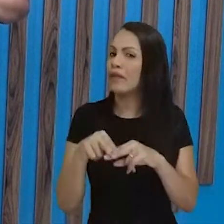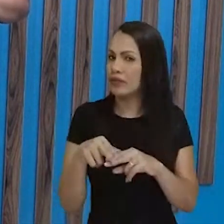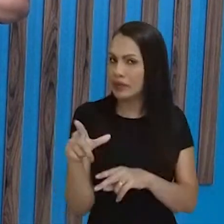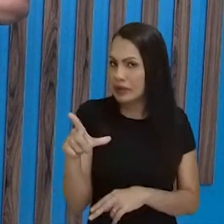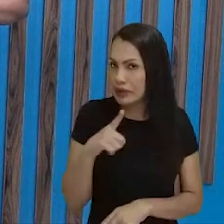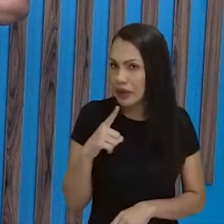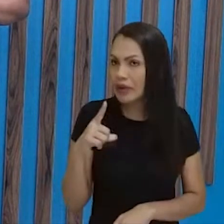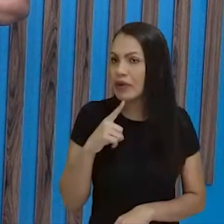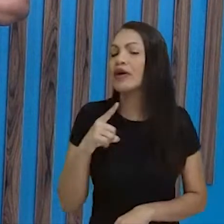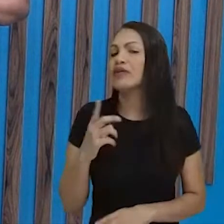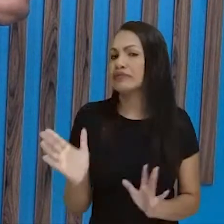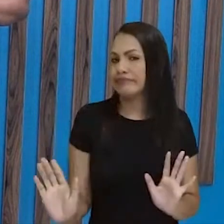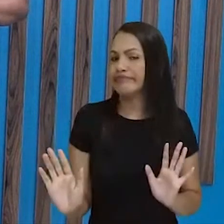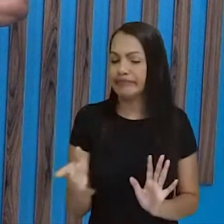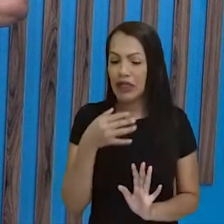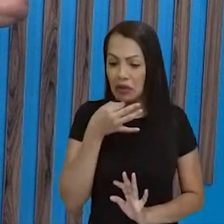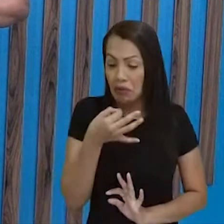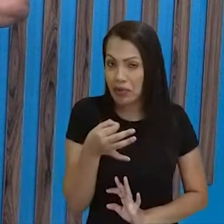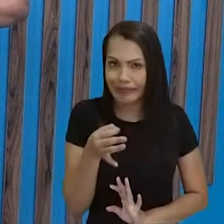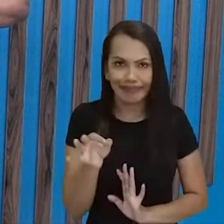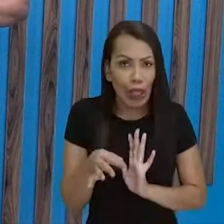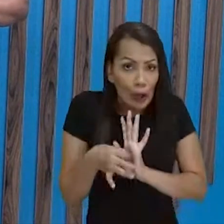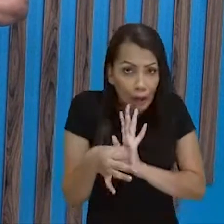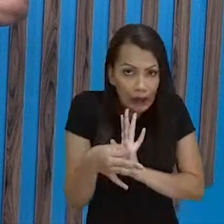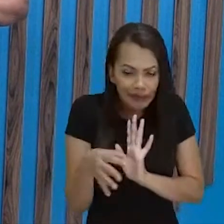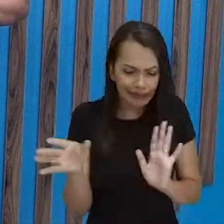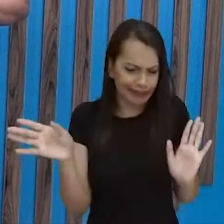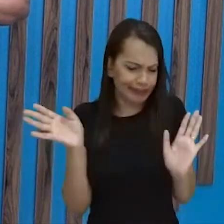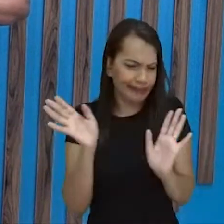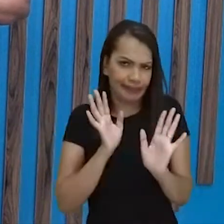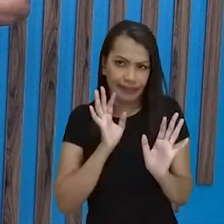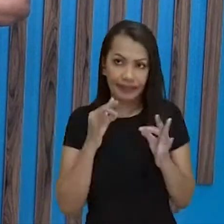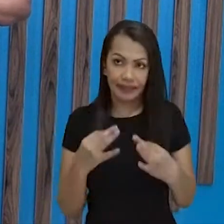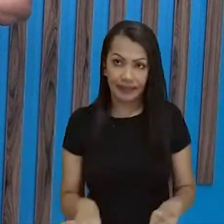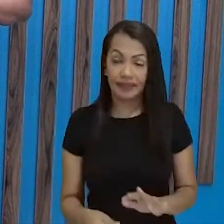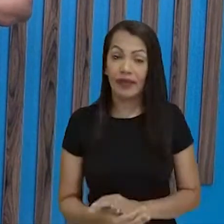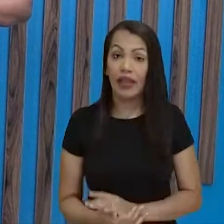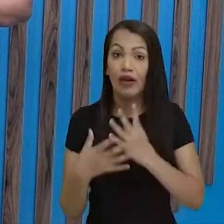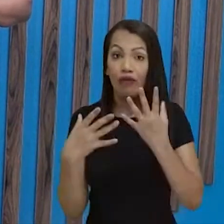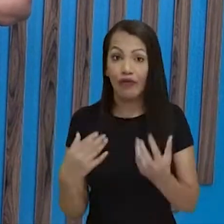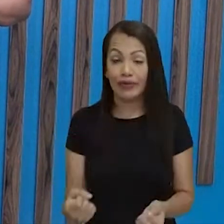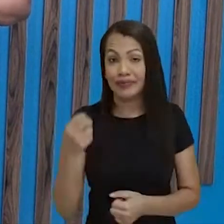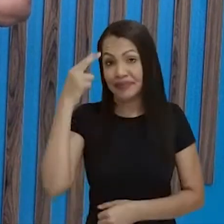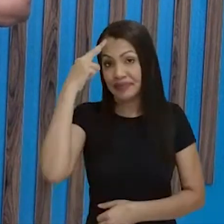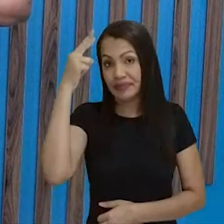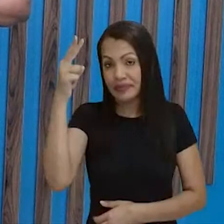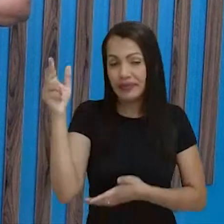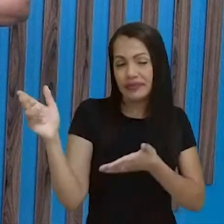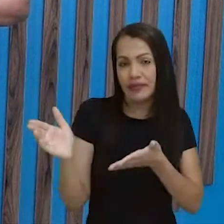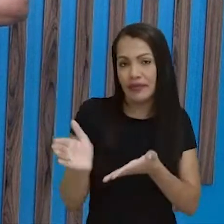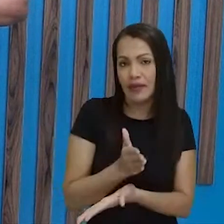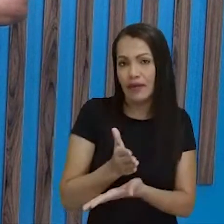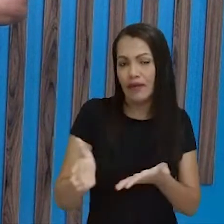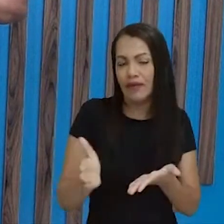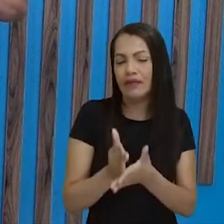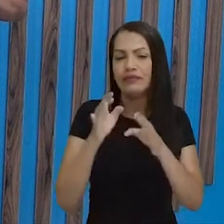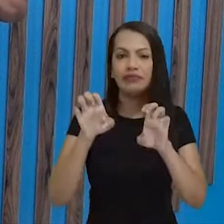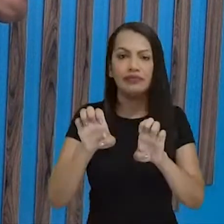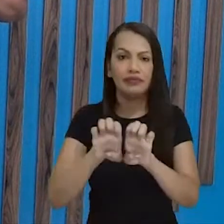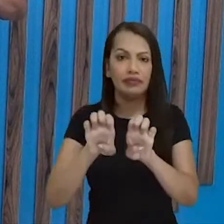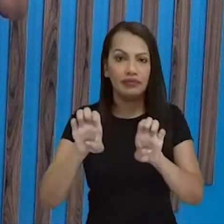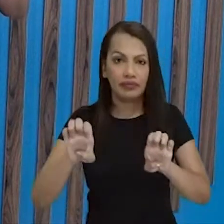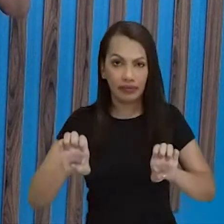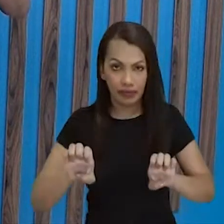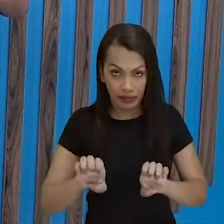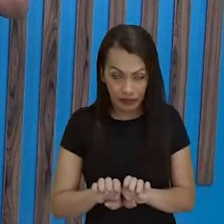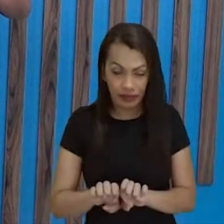essa impessoalidade e impessoalidade, ok? Então, vamos lembrar aí a estrutura